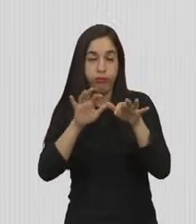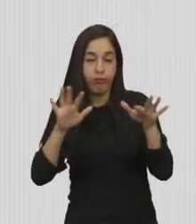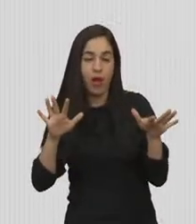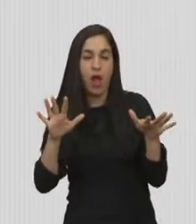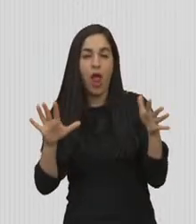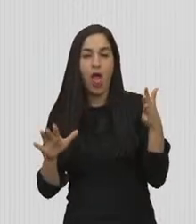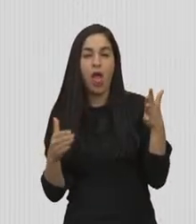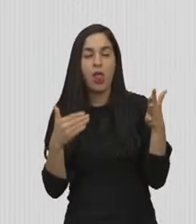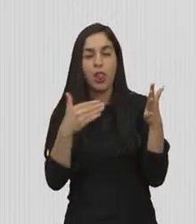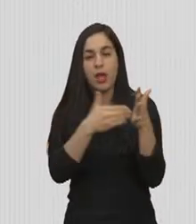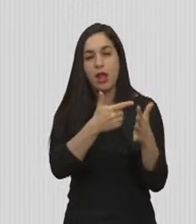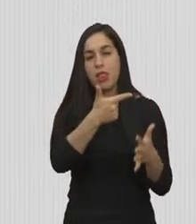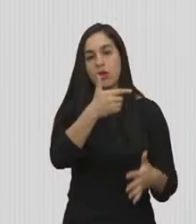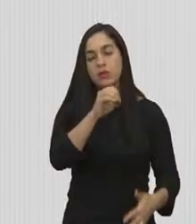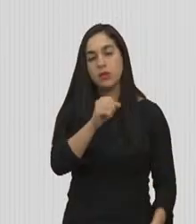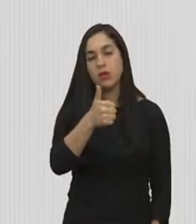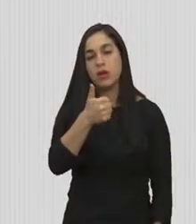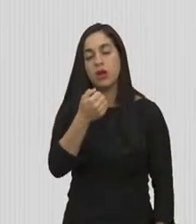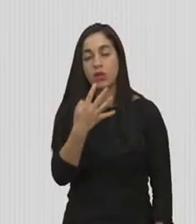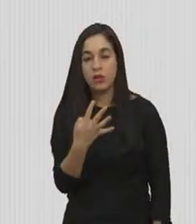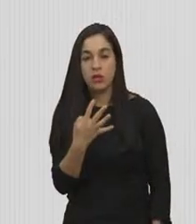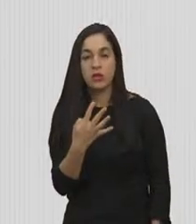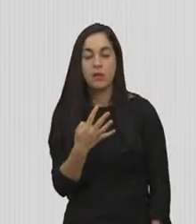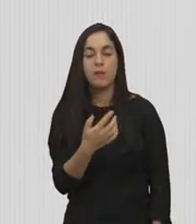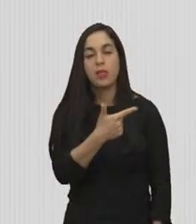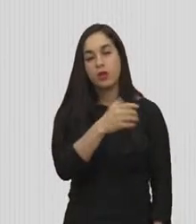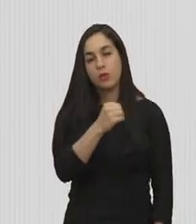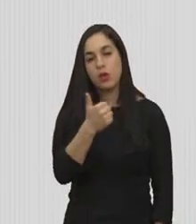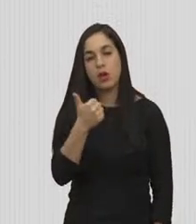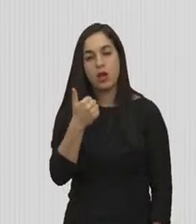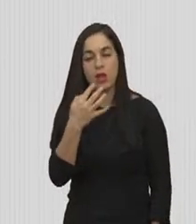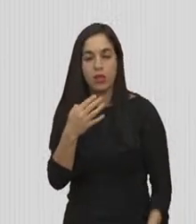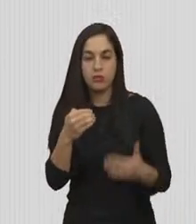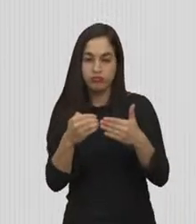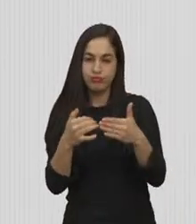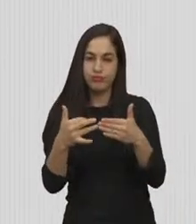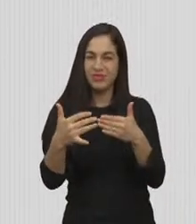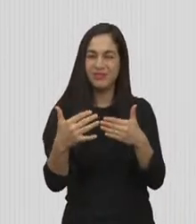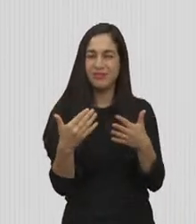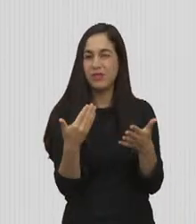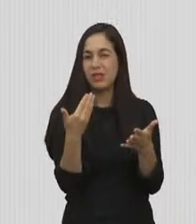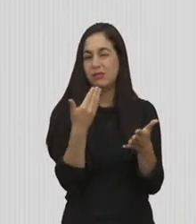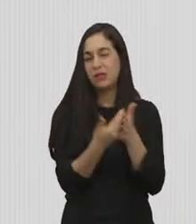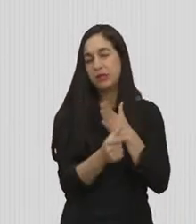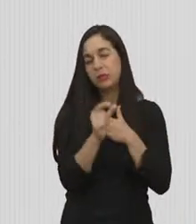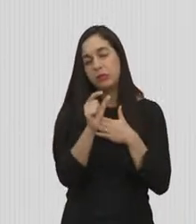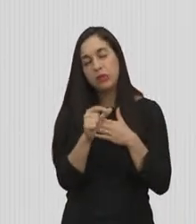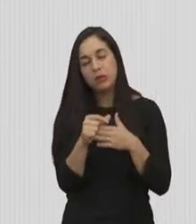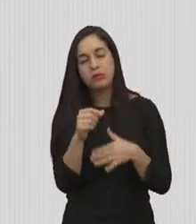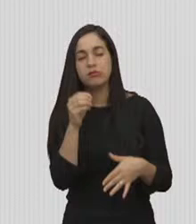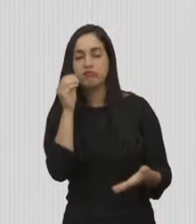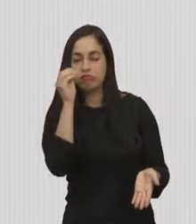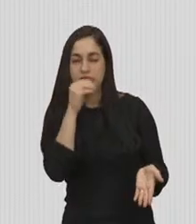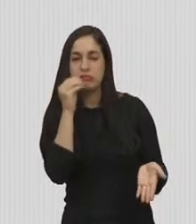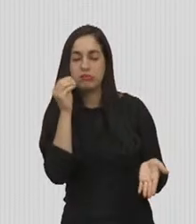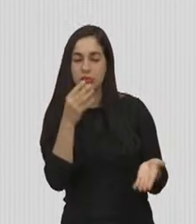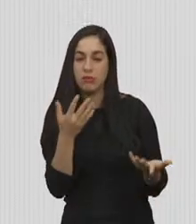até 2014. Daí, de 2014 para cá, perdeu um pouco de força, e